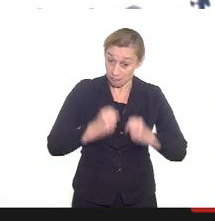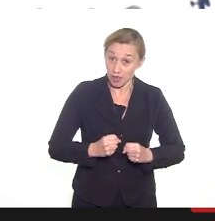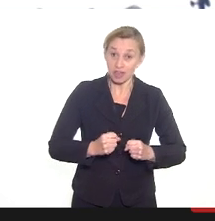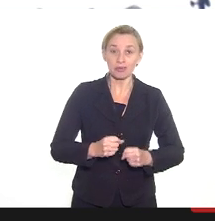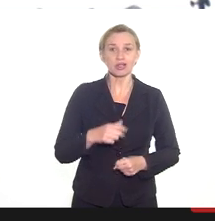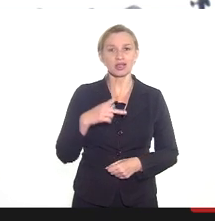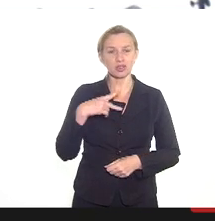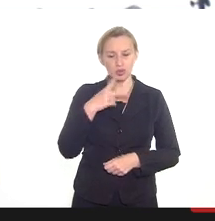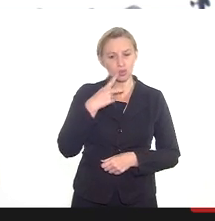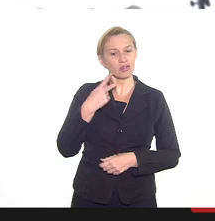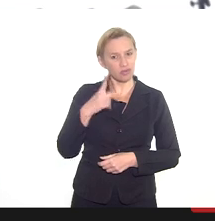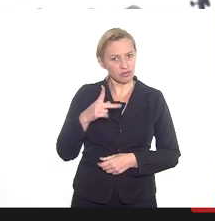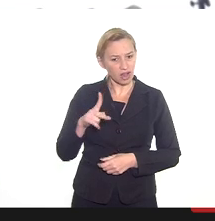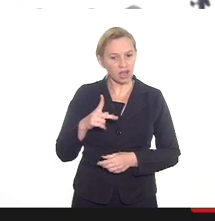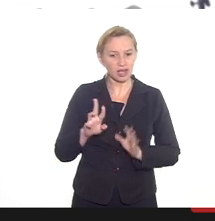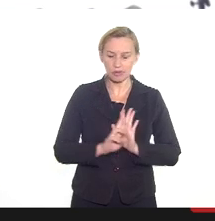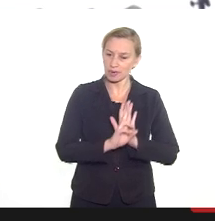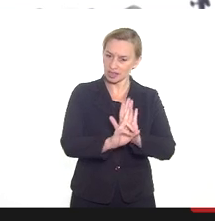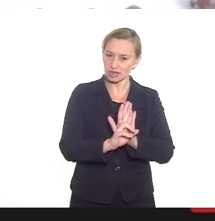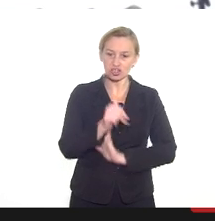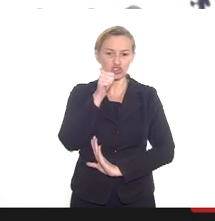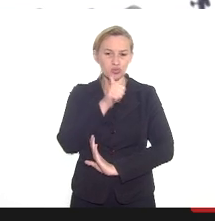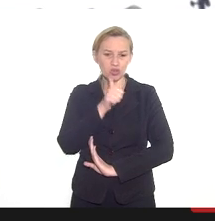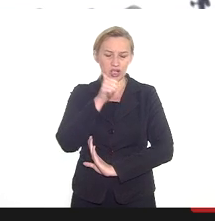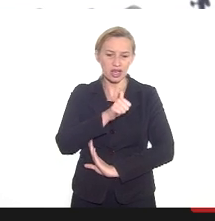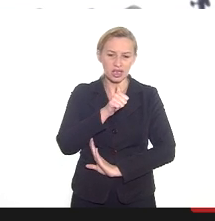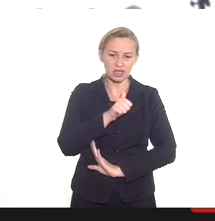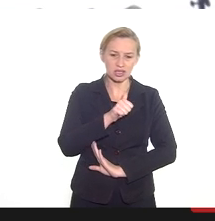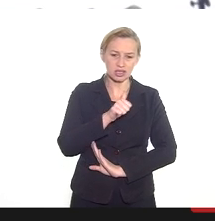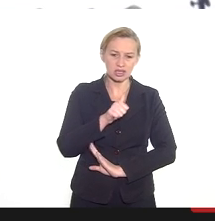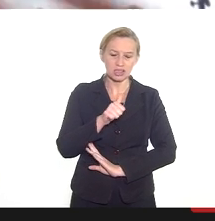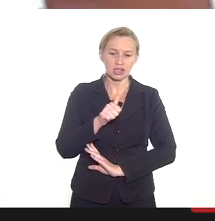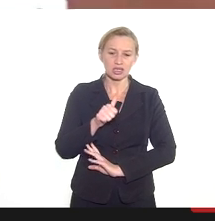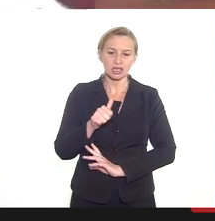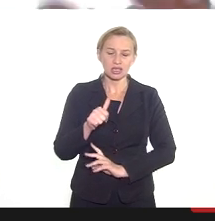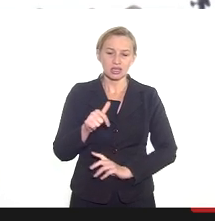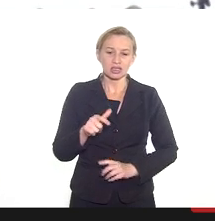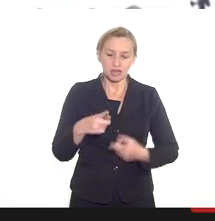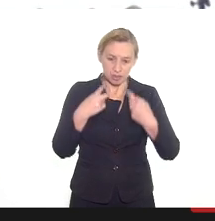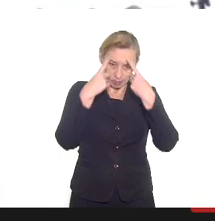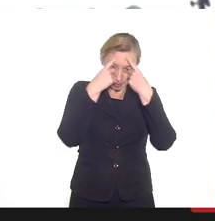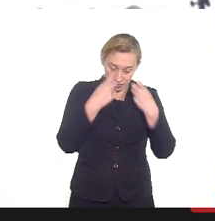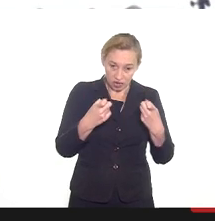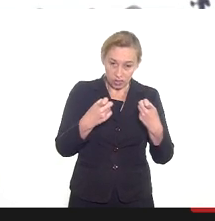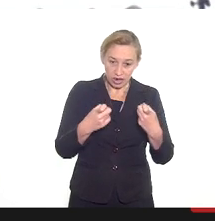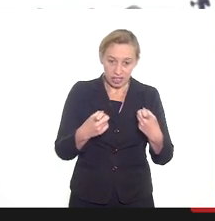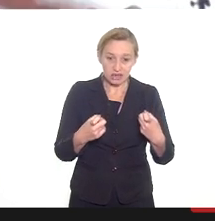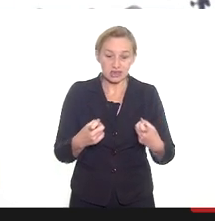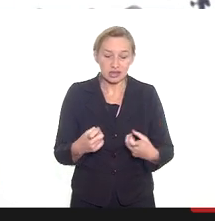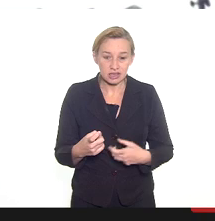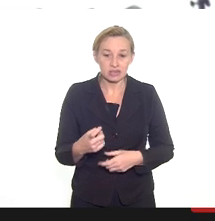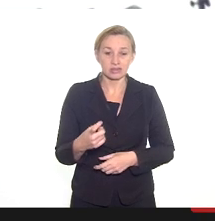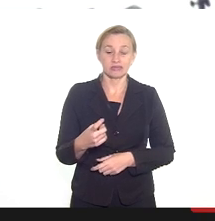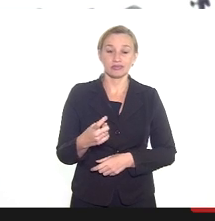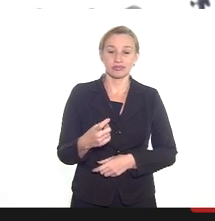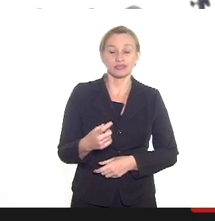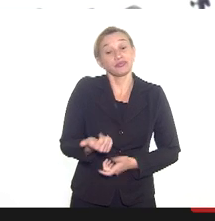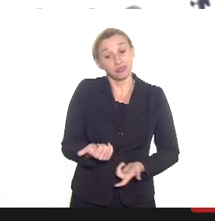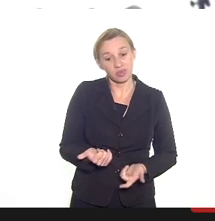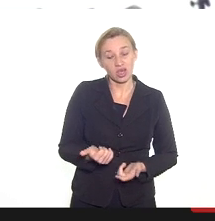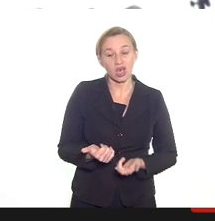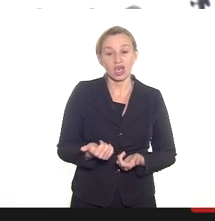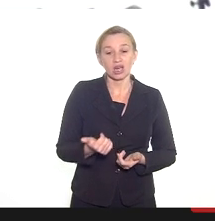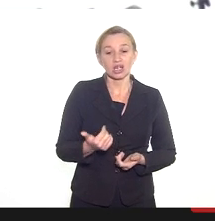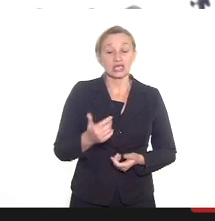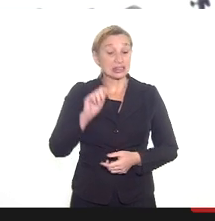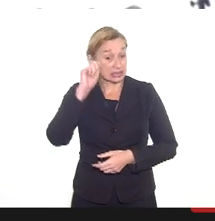sua colocação enquanto representante de mulheres vítimas de violência, mulheres negras. Nós sabemos que esse tipo de discriminação